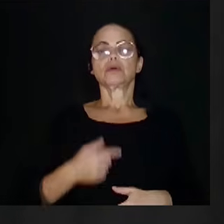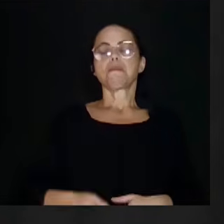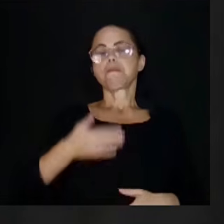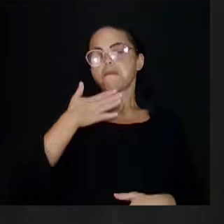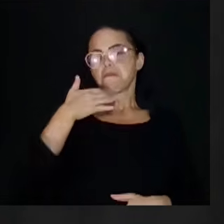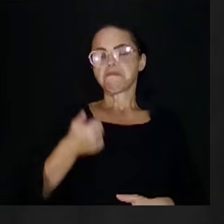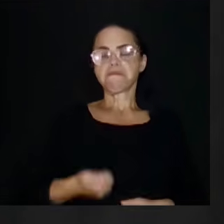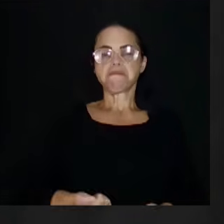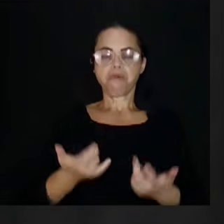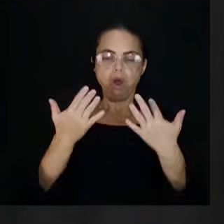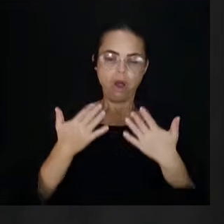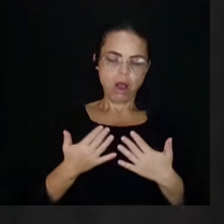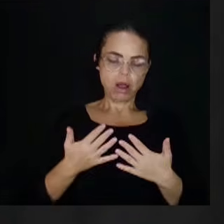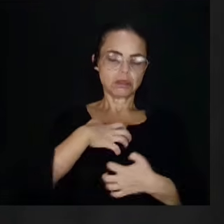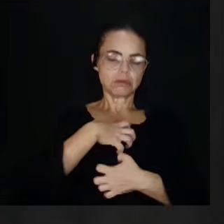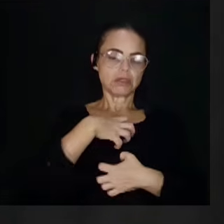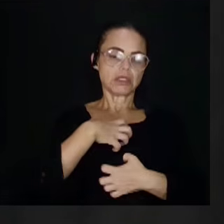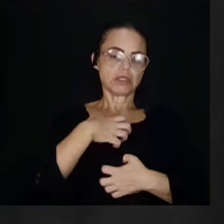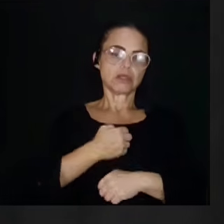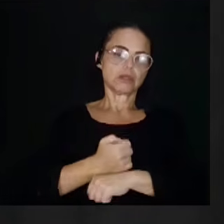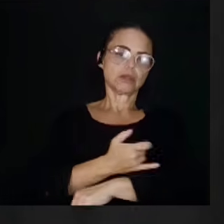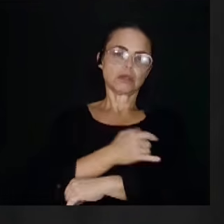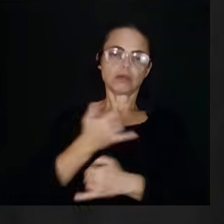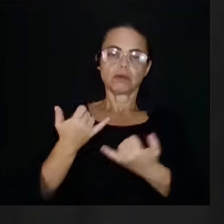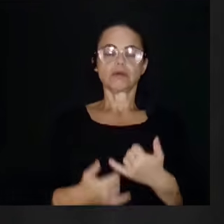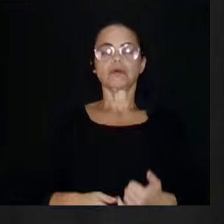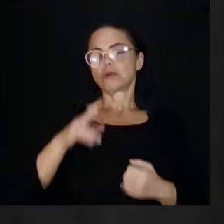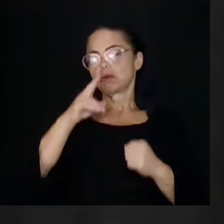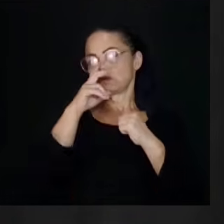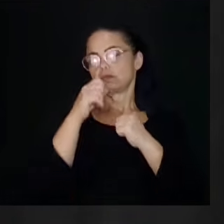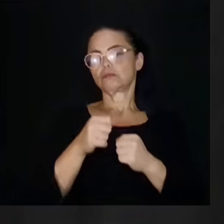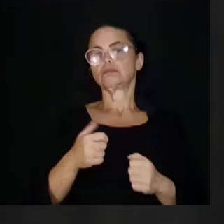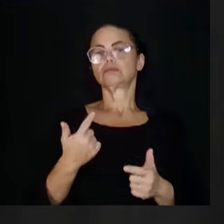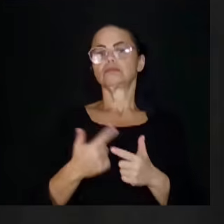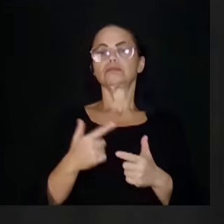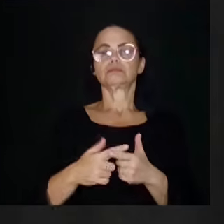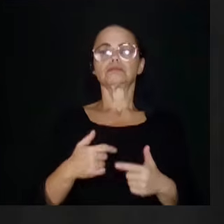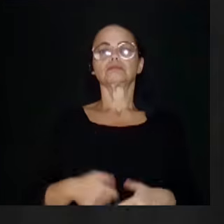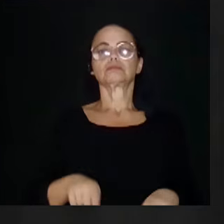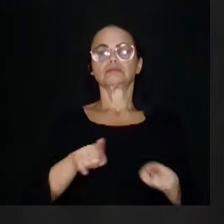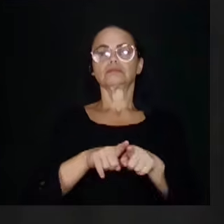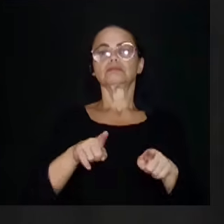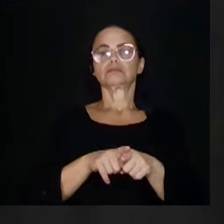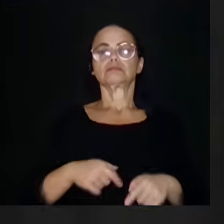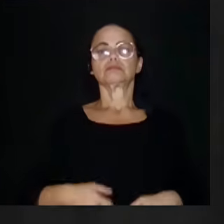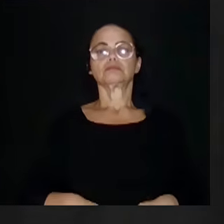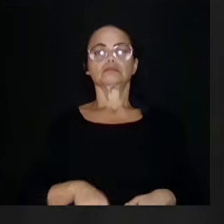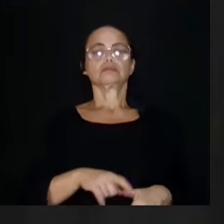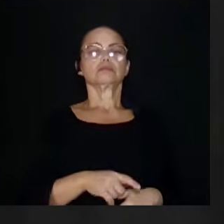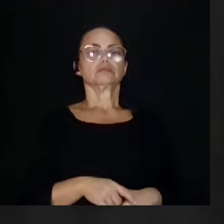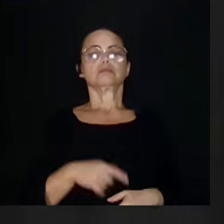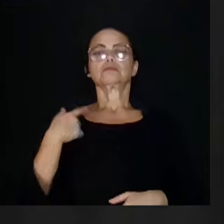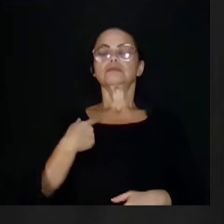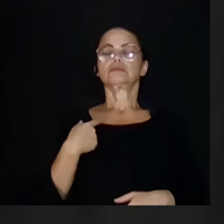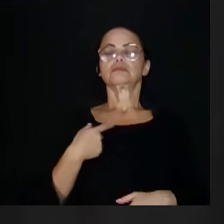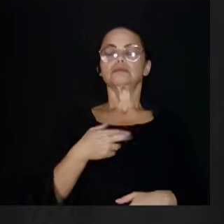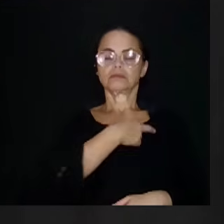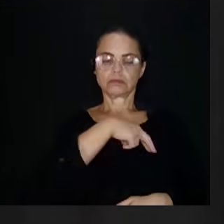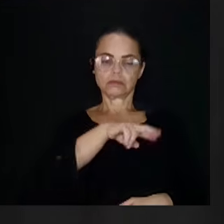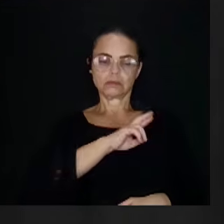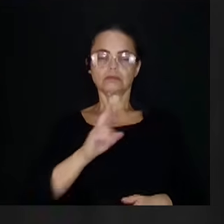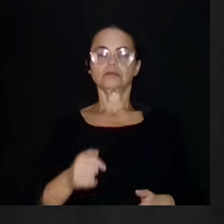trago essa força, porque também, para além da questão da religiosidade, né, os